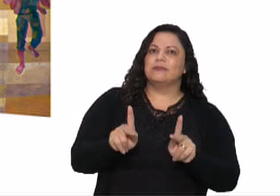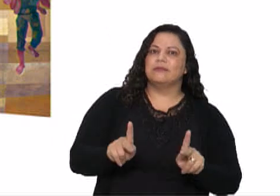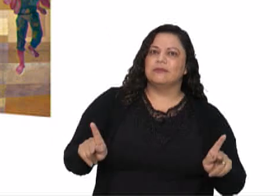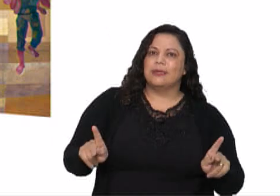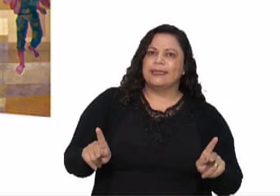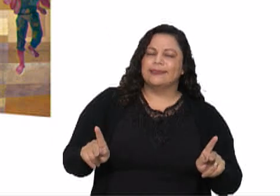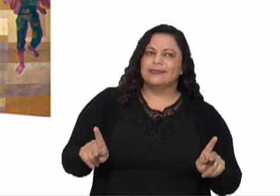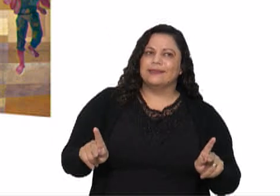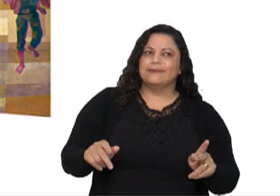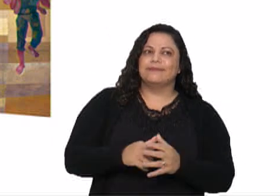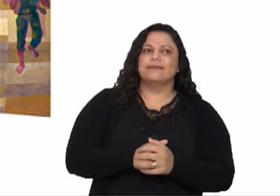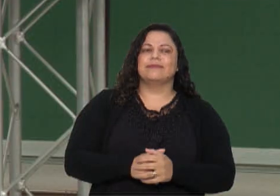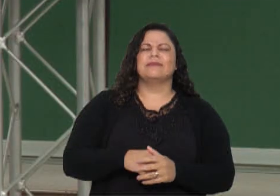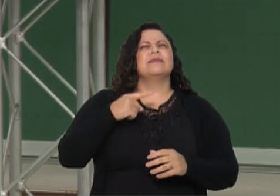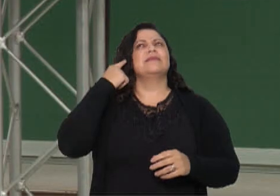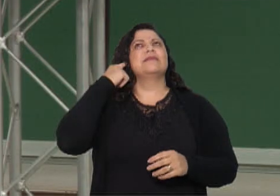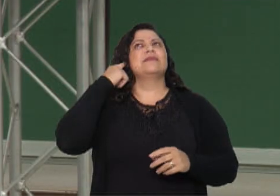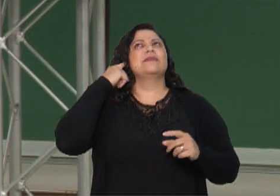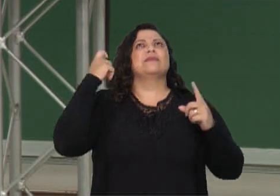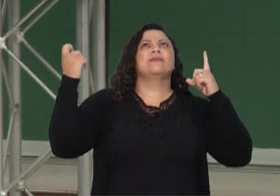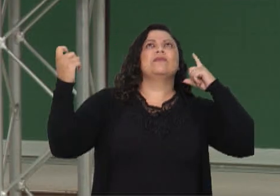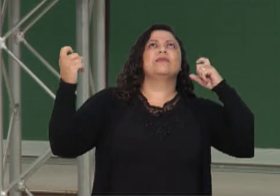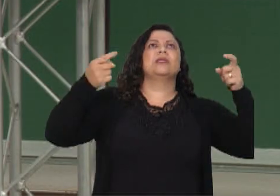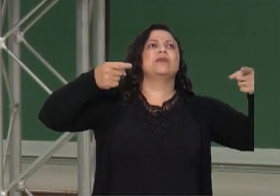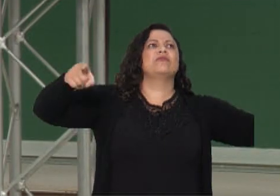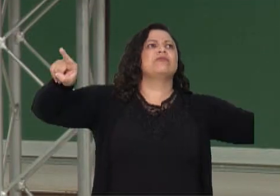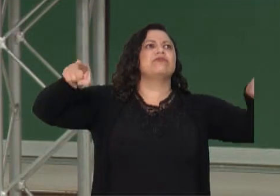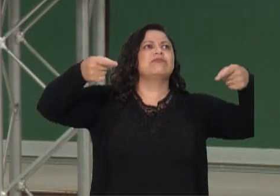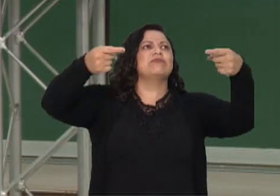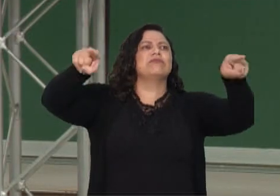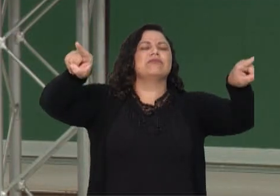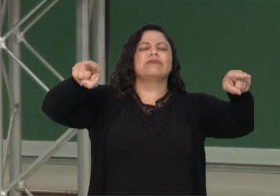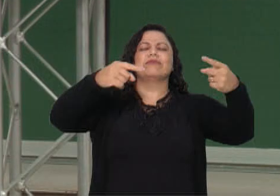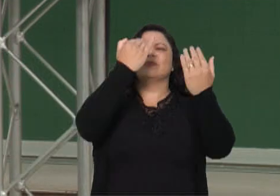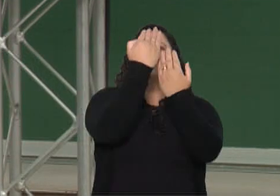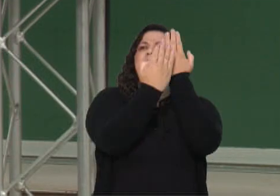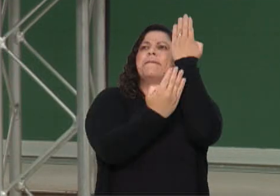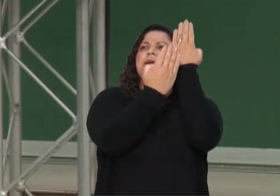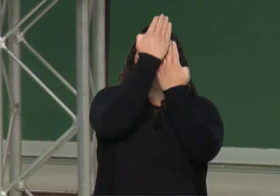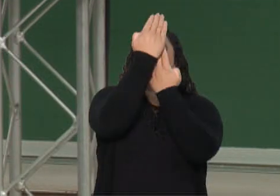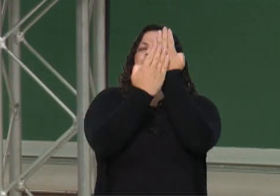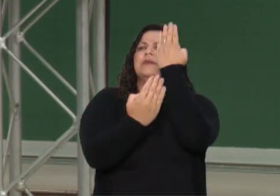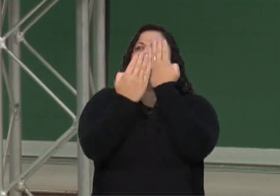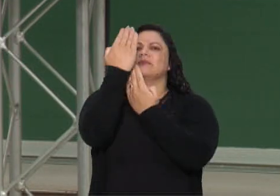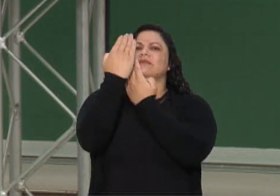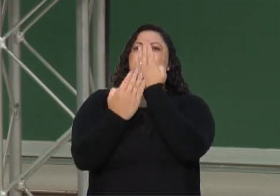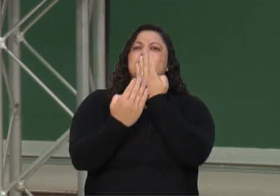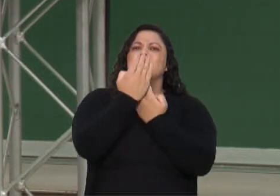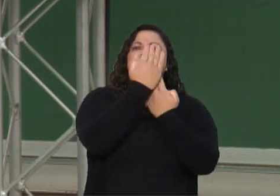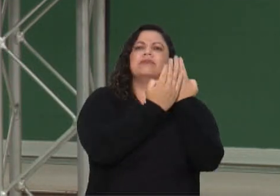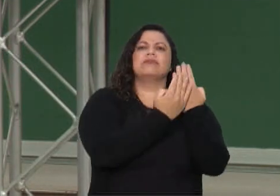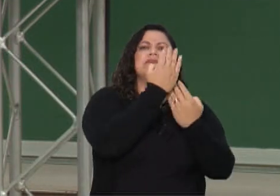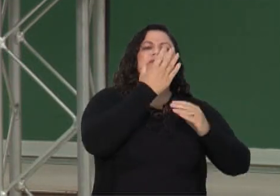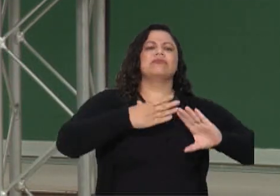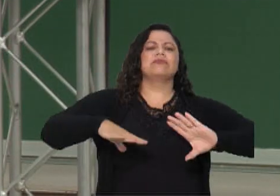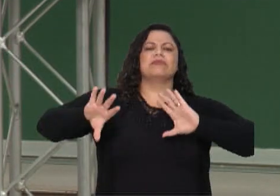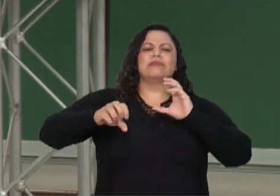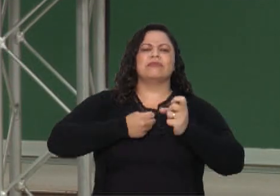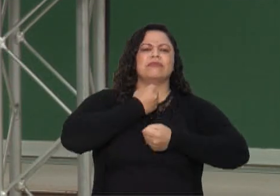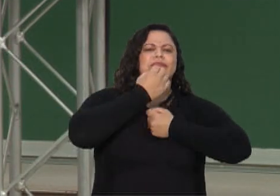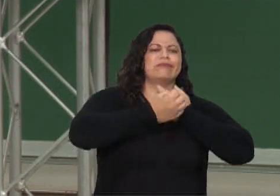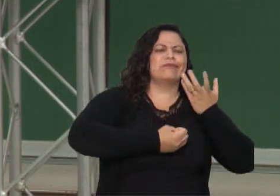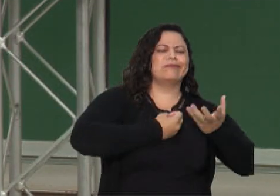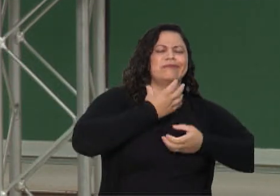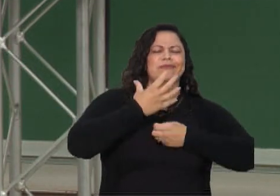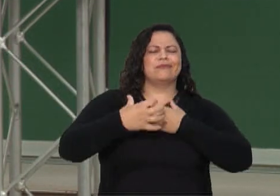gente escuta, né, um coral cantando, pessoas cantando, né, colocando para fora suas emoções e tudo mais,